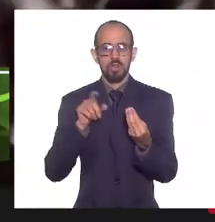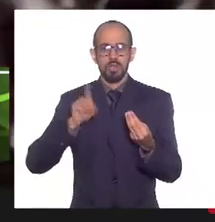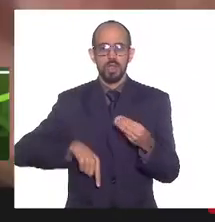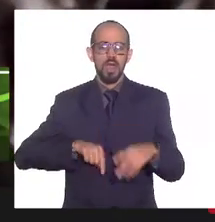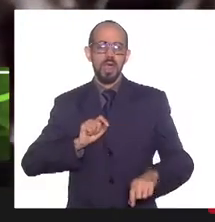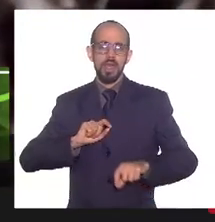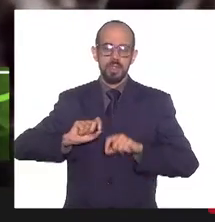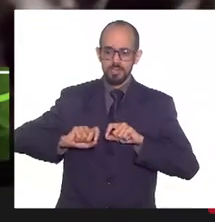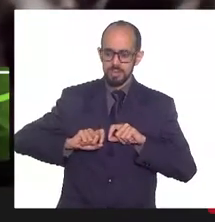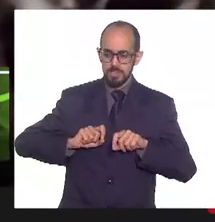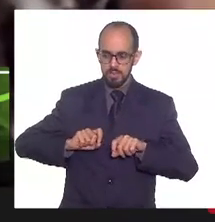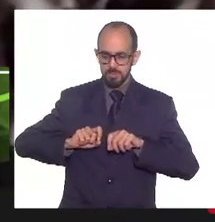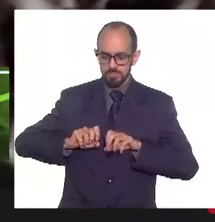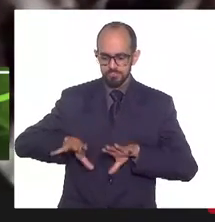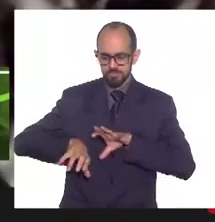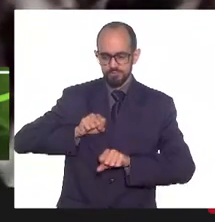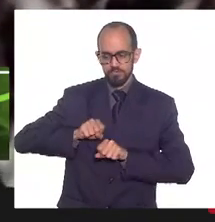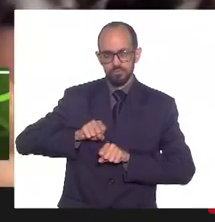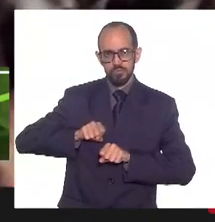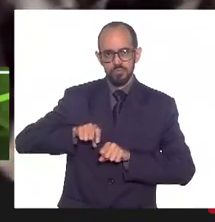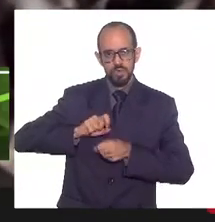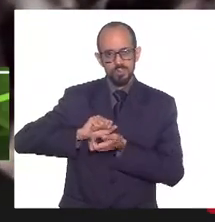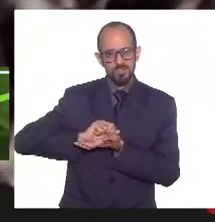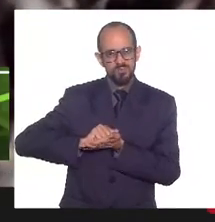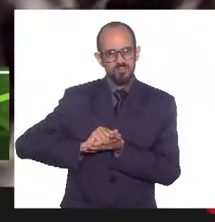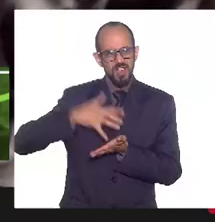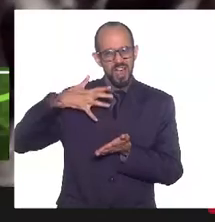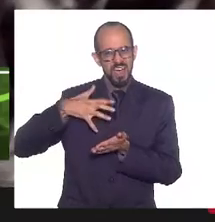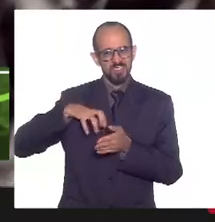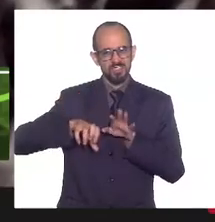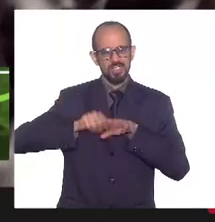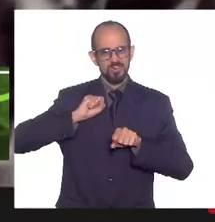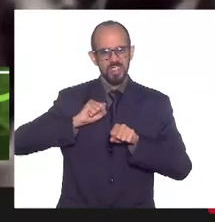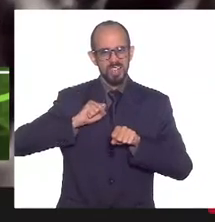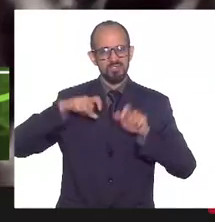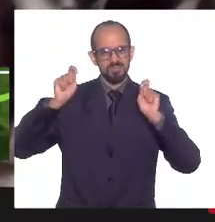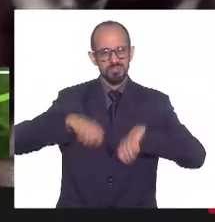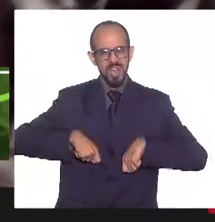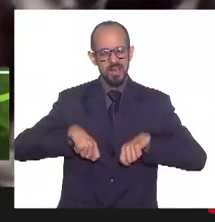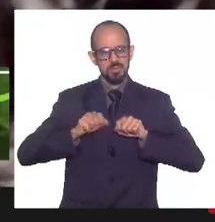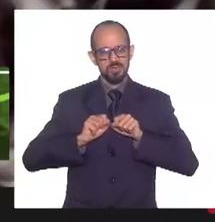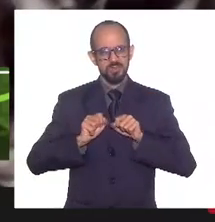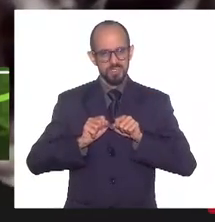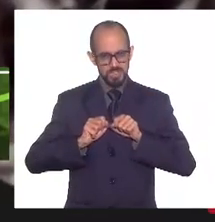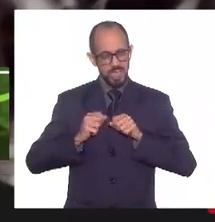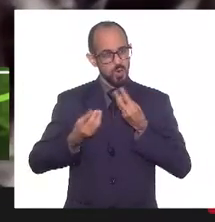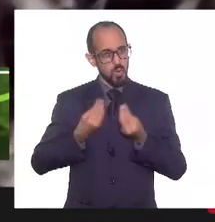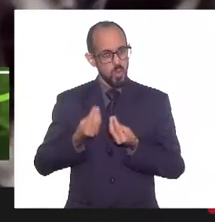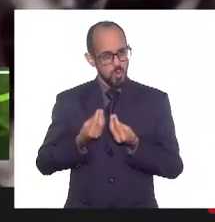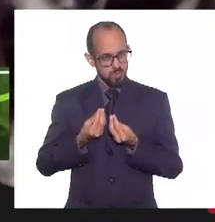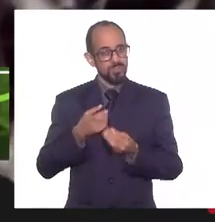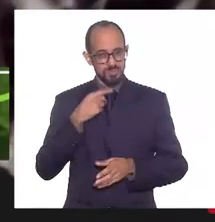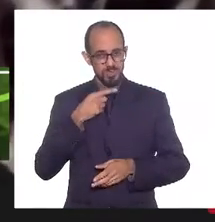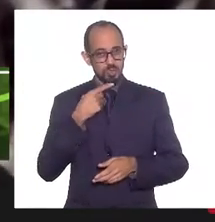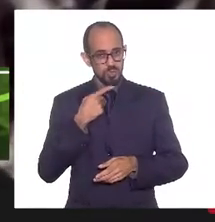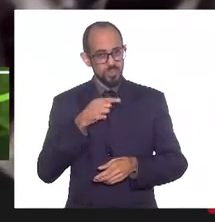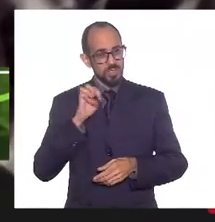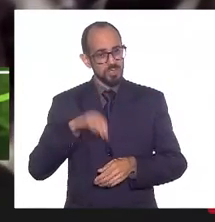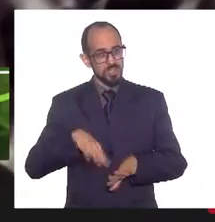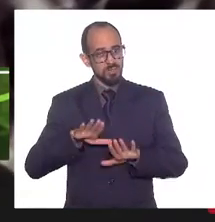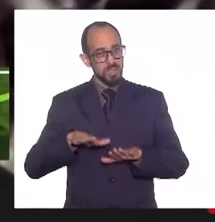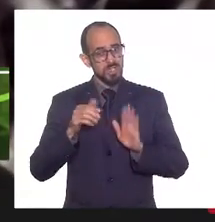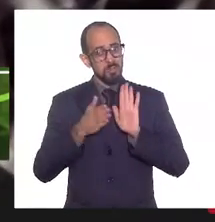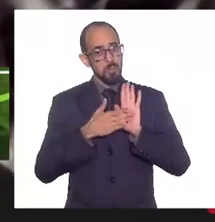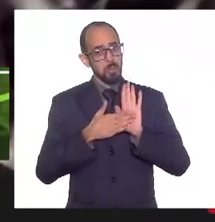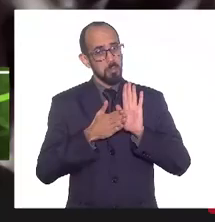formativo multicertificado articulado pode ser feito né então já fica aqui uma proposta da gente já